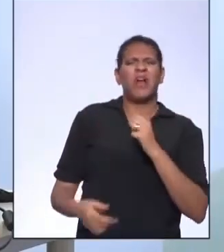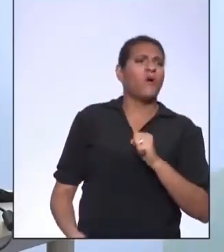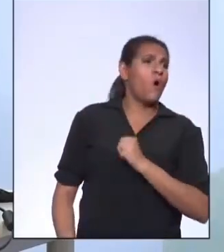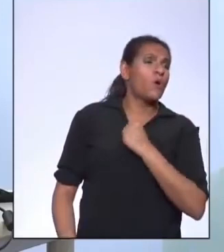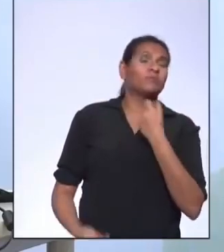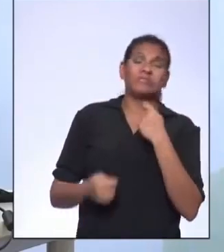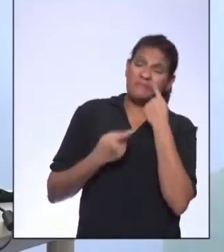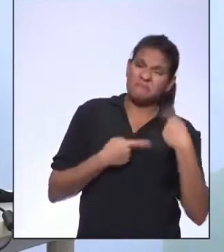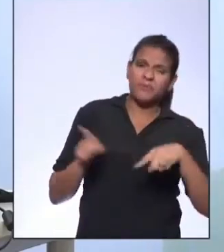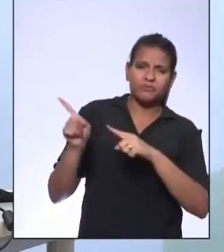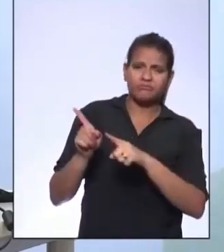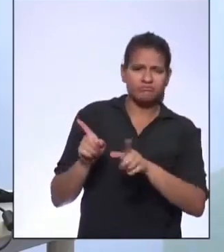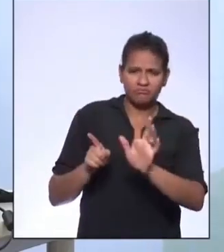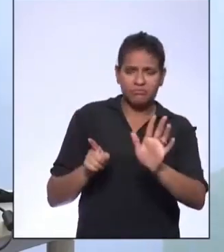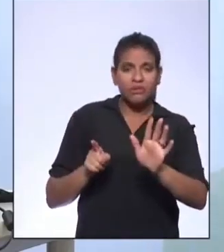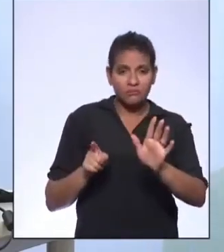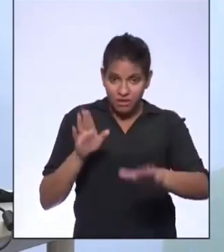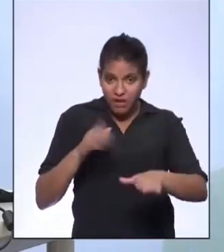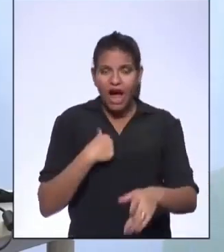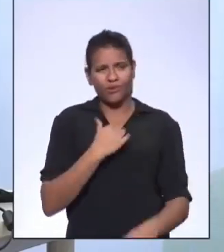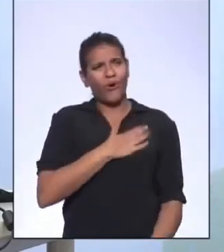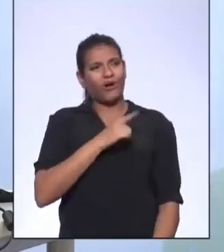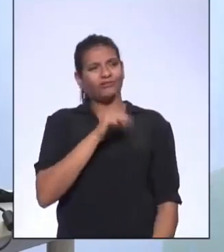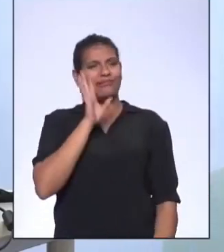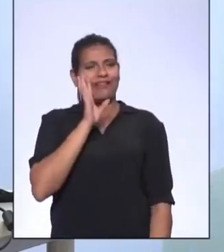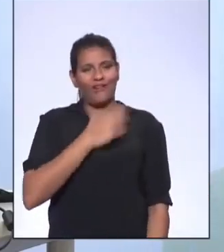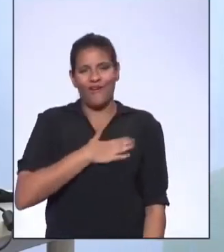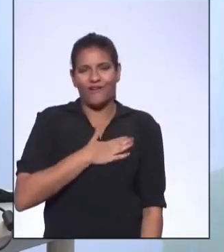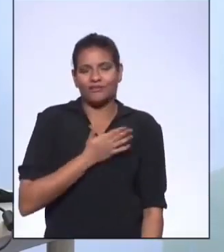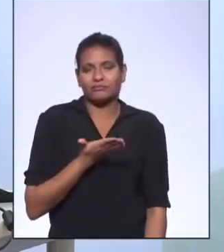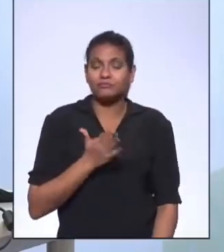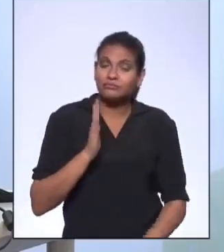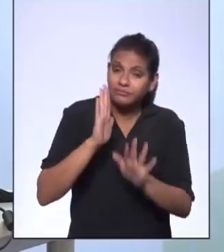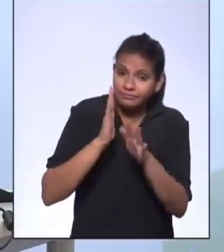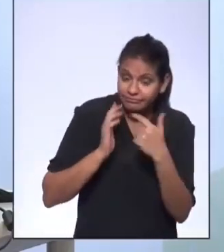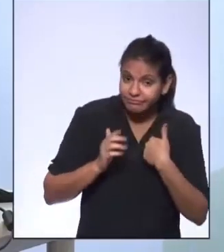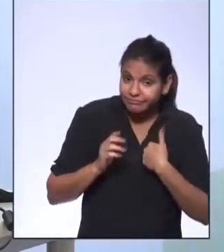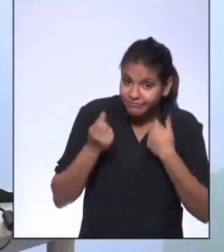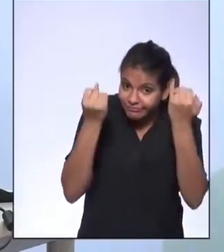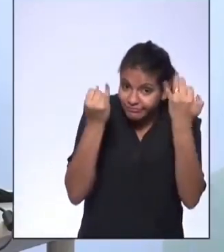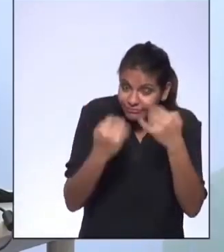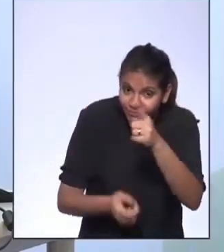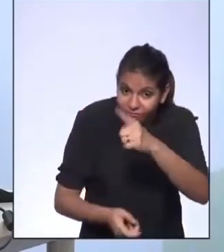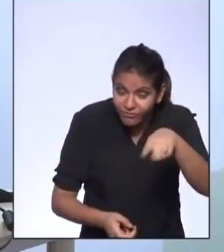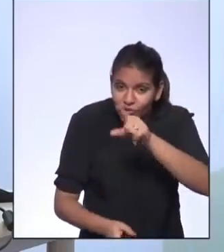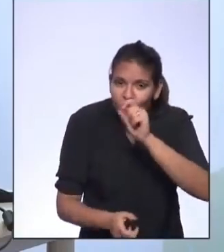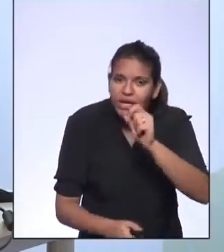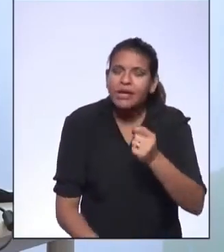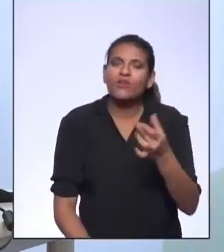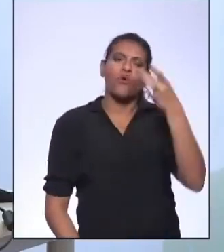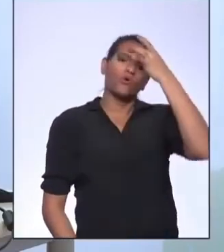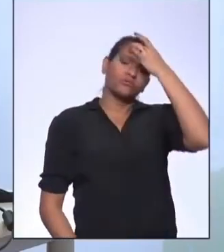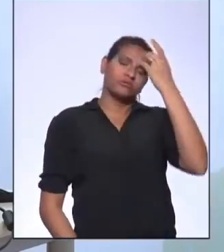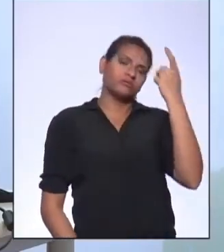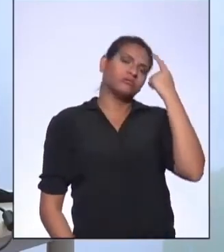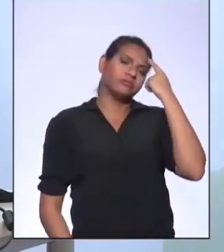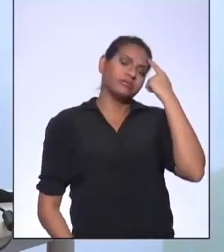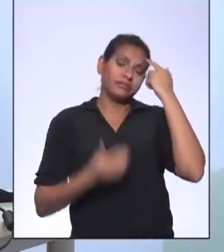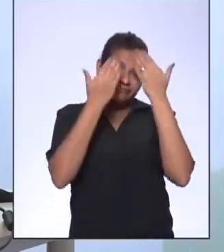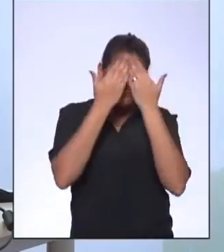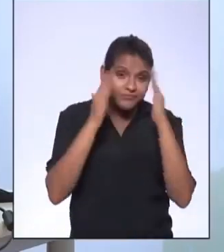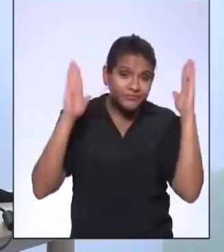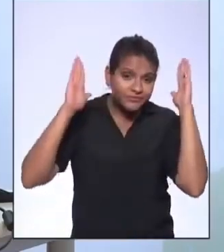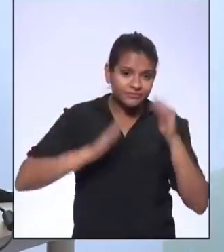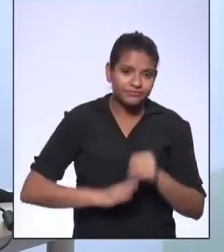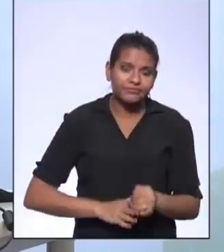gostar e consumir. Mas a questão que a gente traz para vocês é que vocês tenham essa consciência. E quando falando do que a